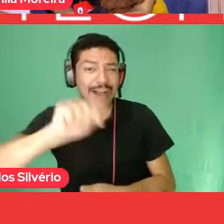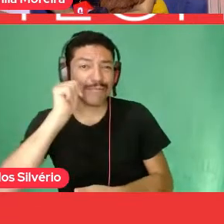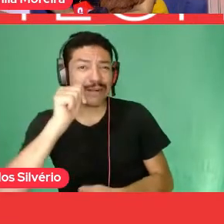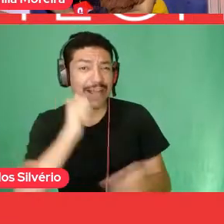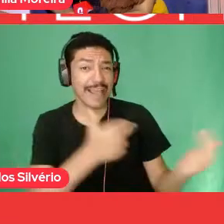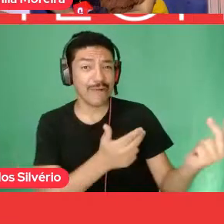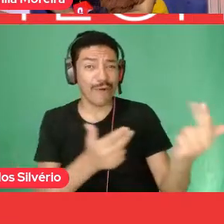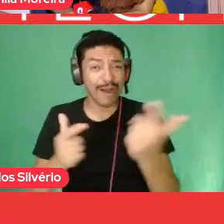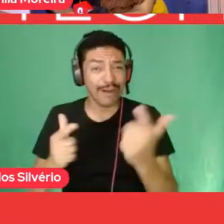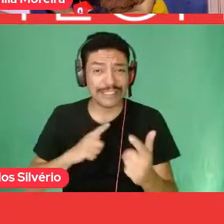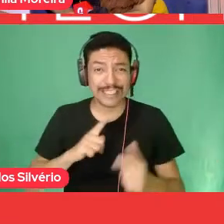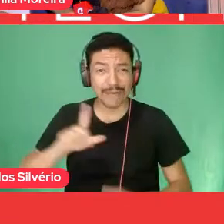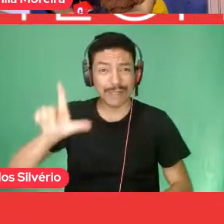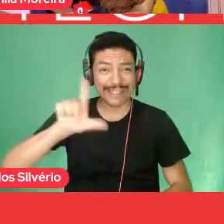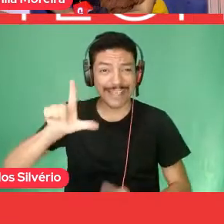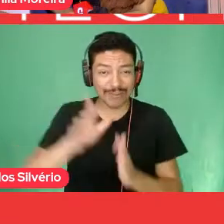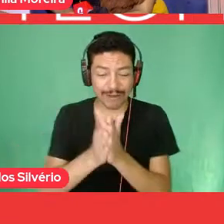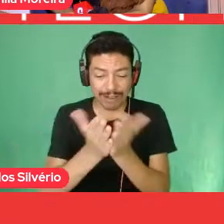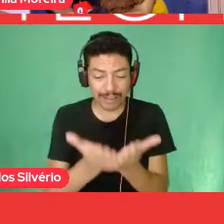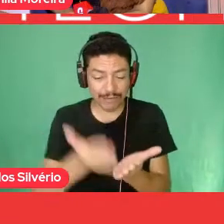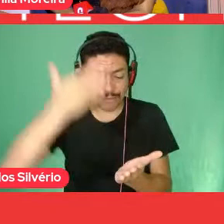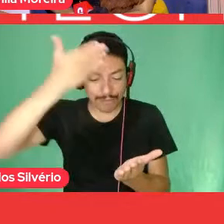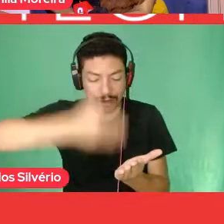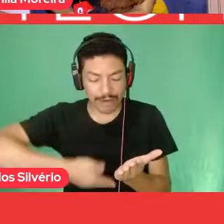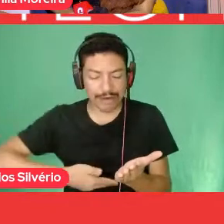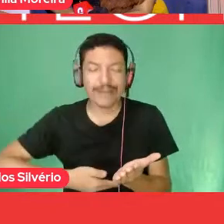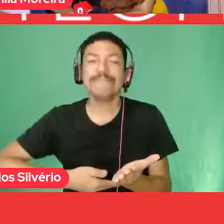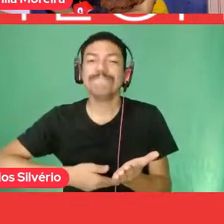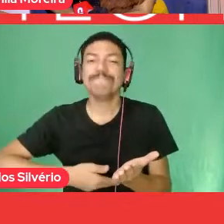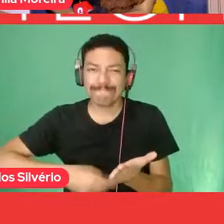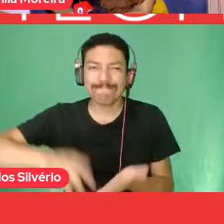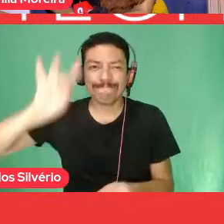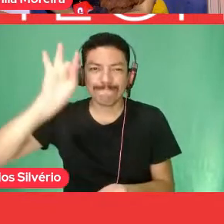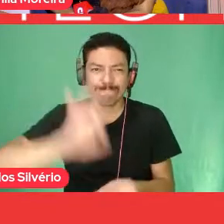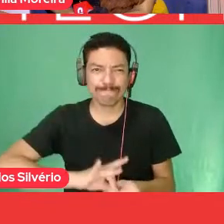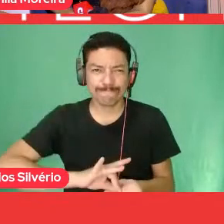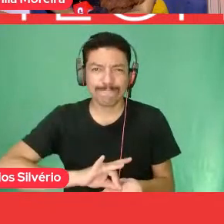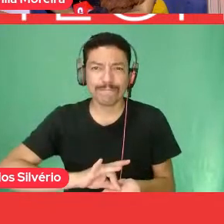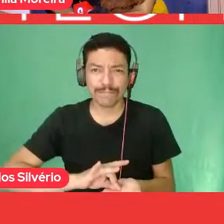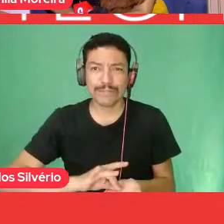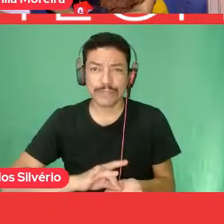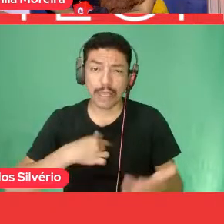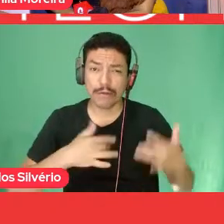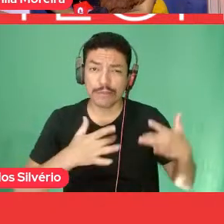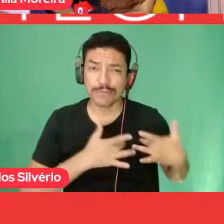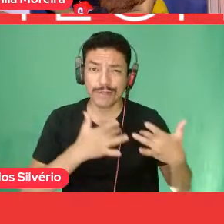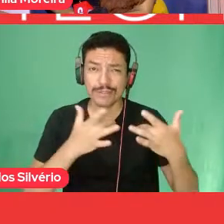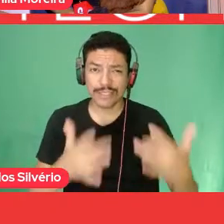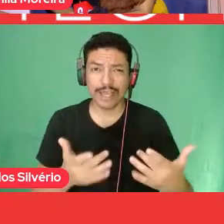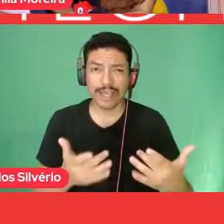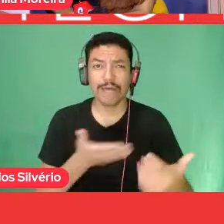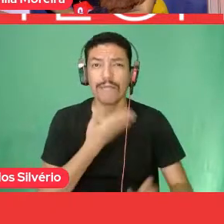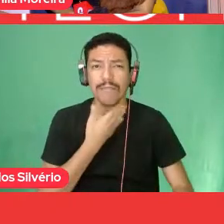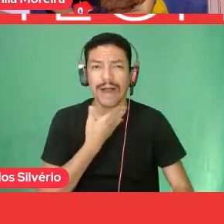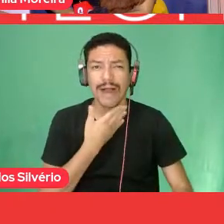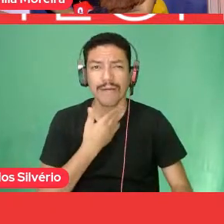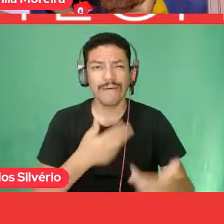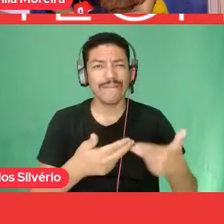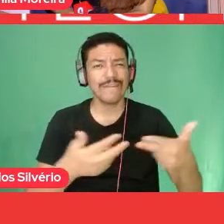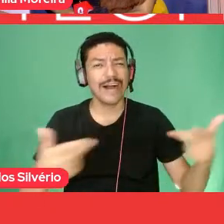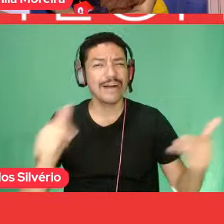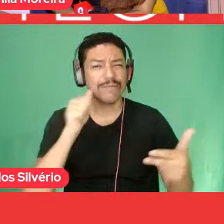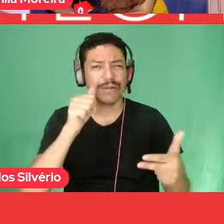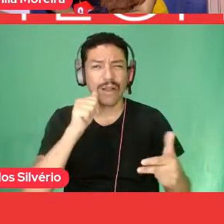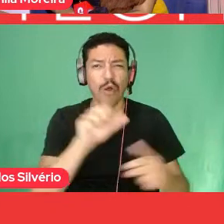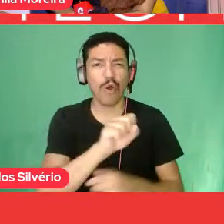literatura. Mas eu quis comprovar ainda assim. Né. Então, me disponibilizei a fazer vários talks com várias mulheres, com 80 mulheres,